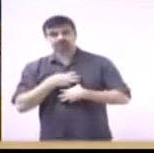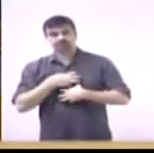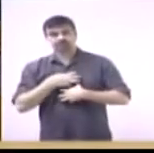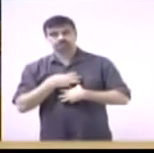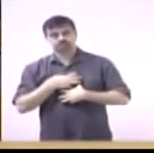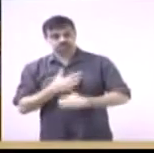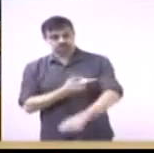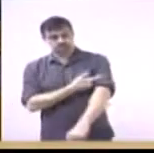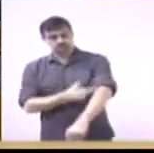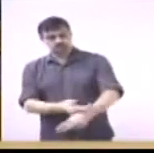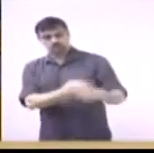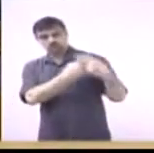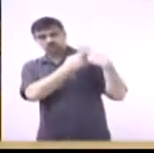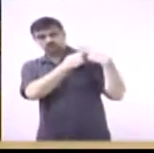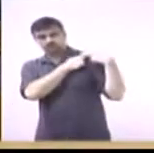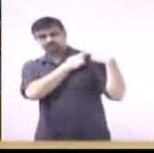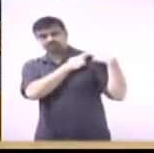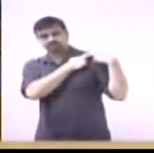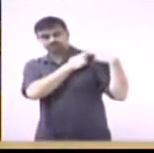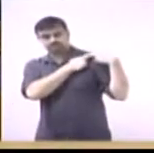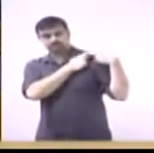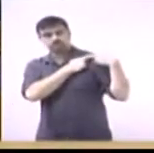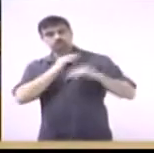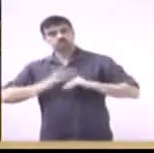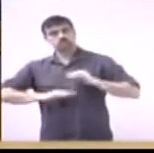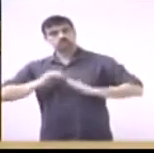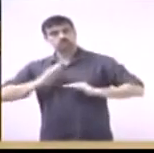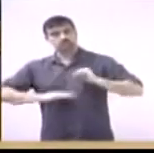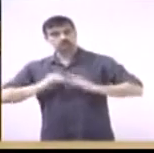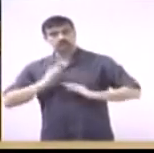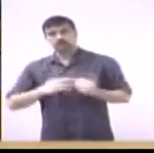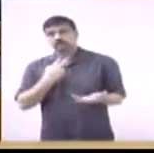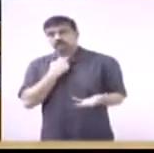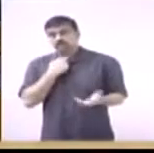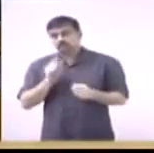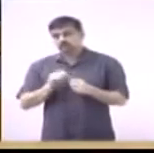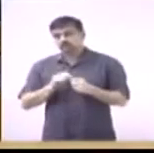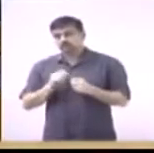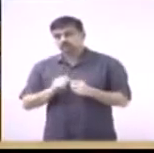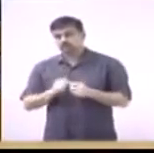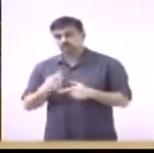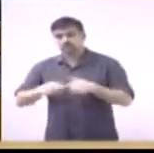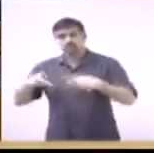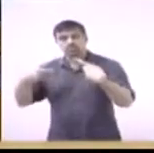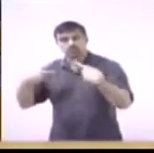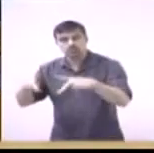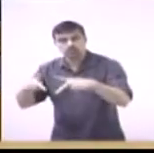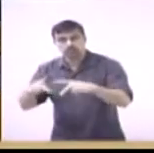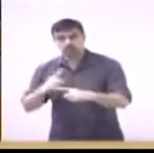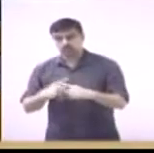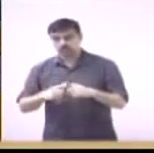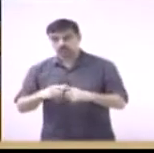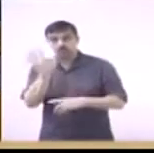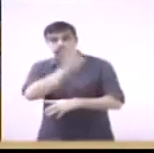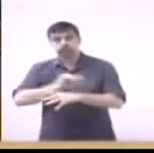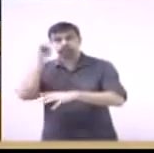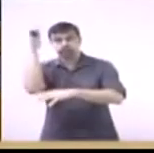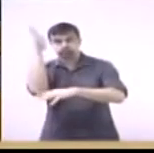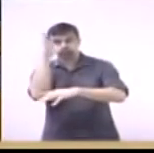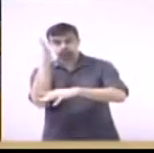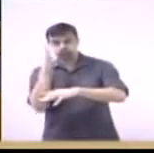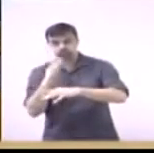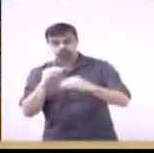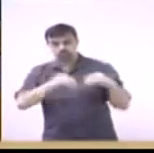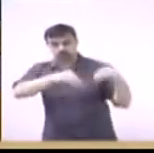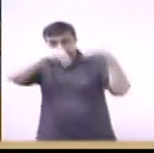mais responsabilidade nos seus atos, né, para não expor. Porque quando se sai da esfera federal, vem para a